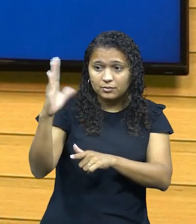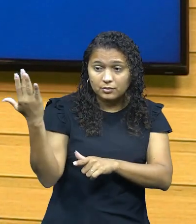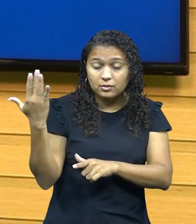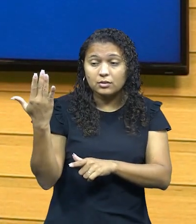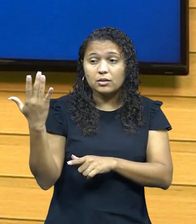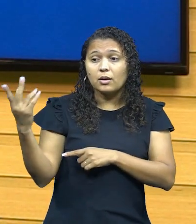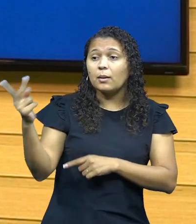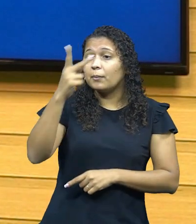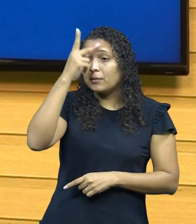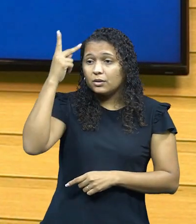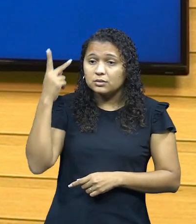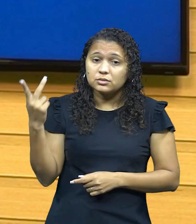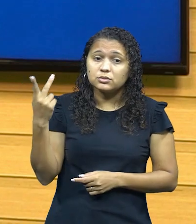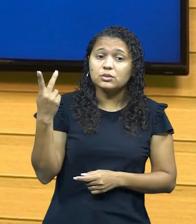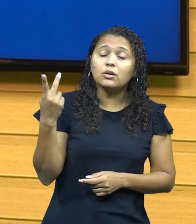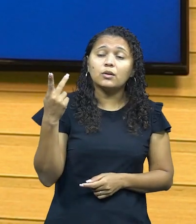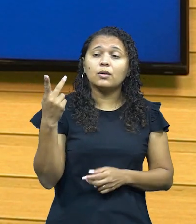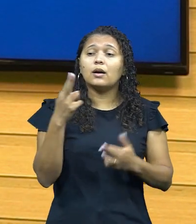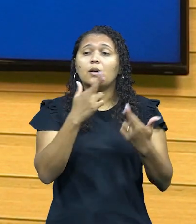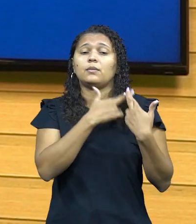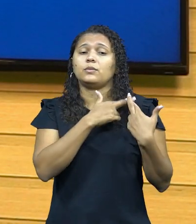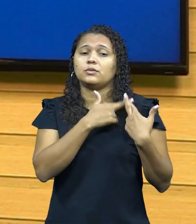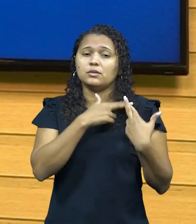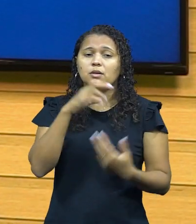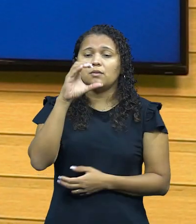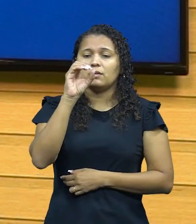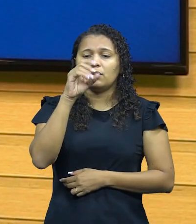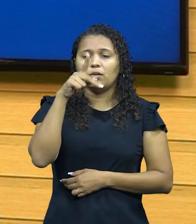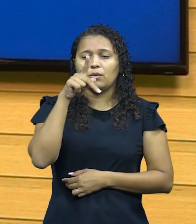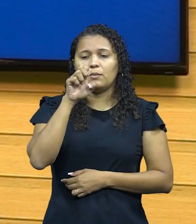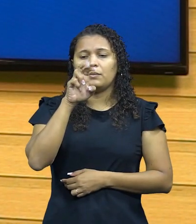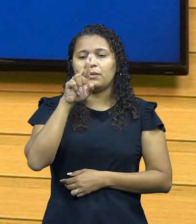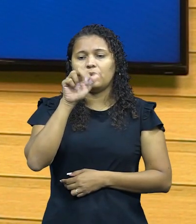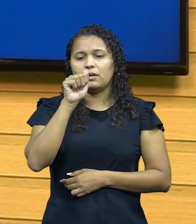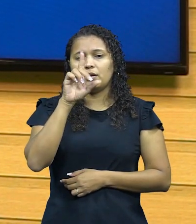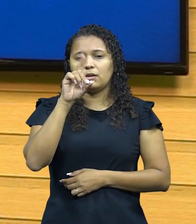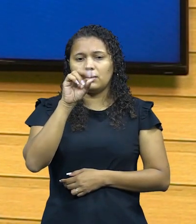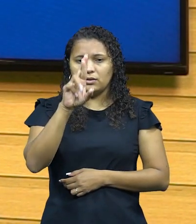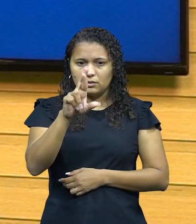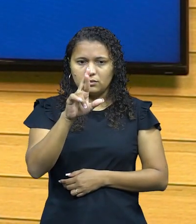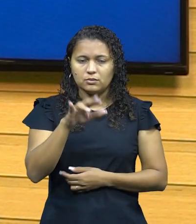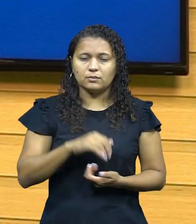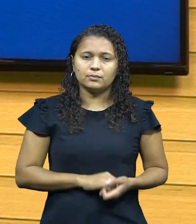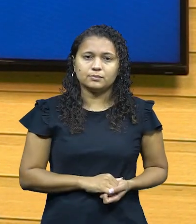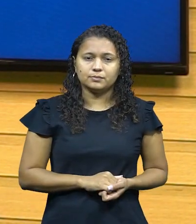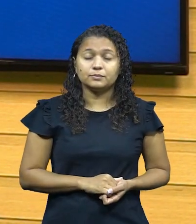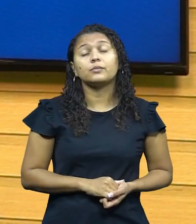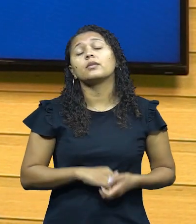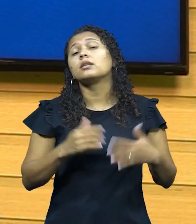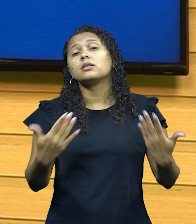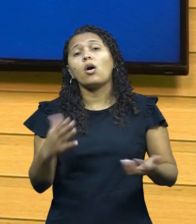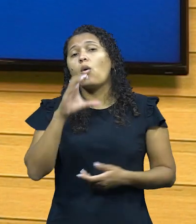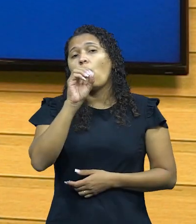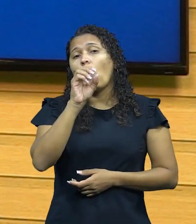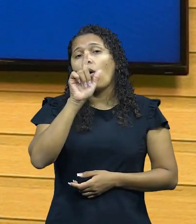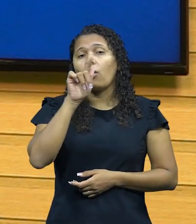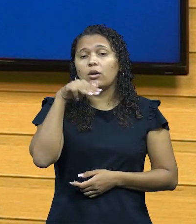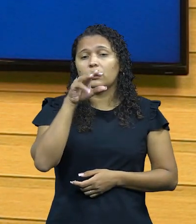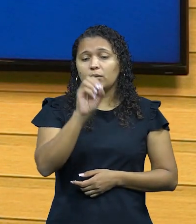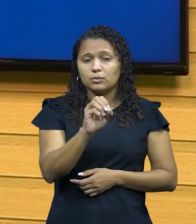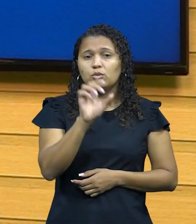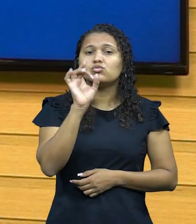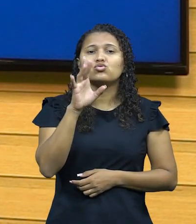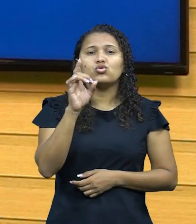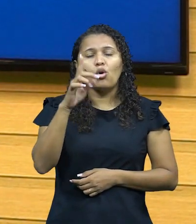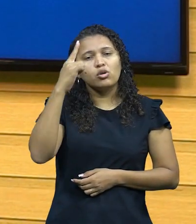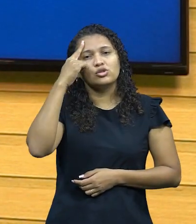Ok. Mas quem é que está contratando? É o operador portuário. O ógmo, ele gere, né? Ele faz